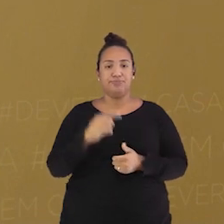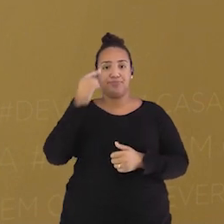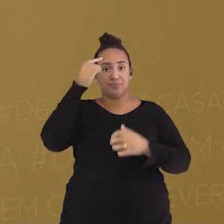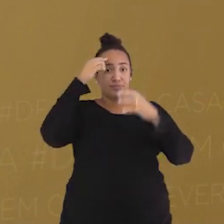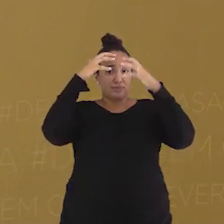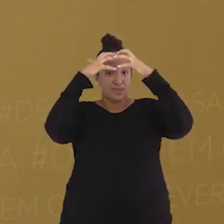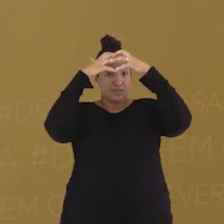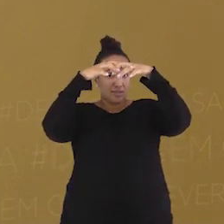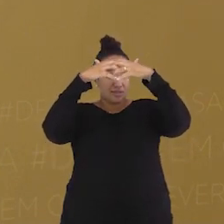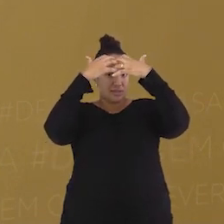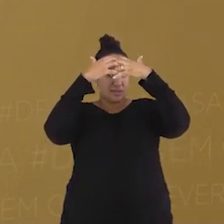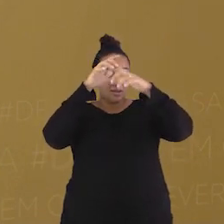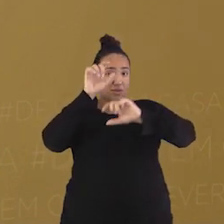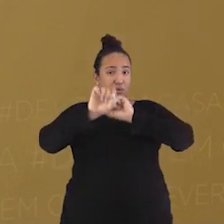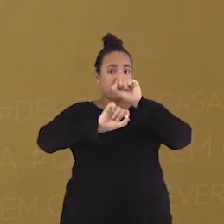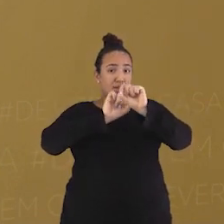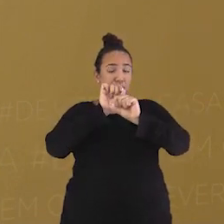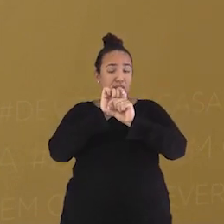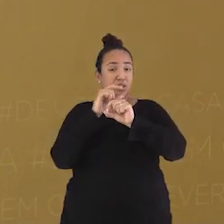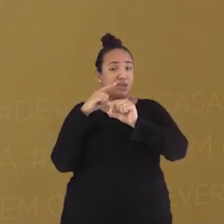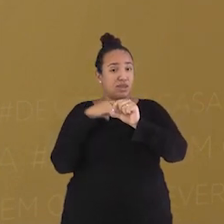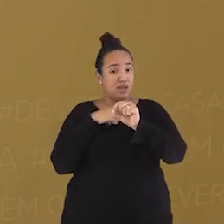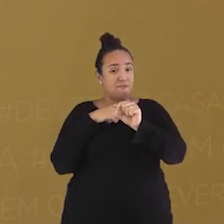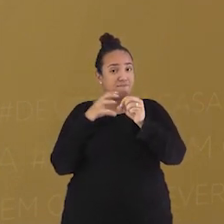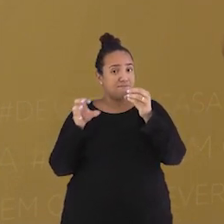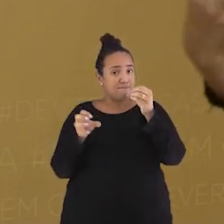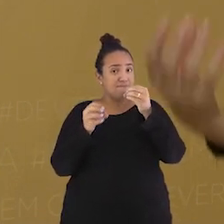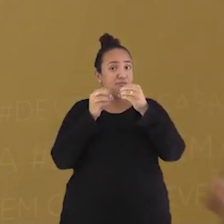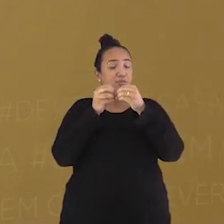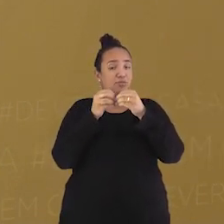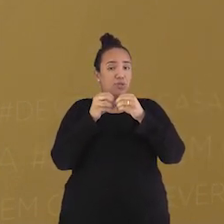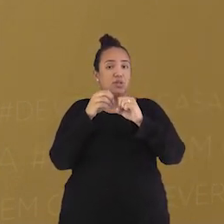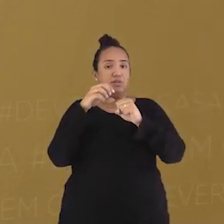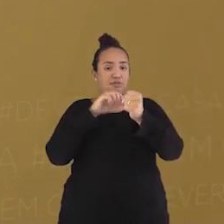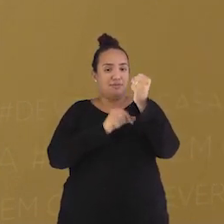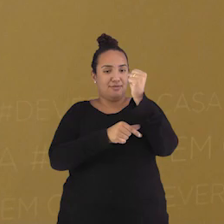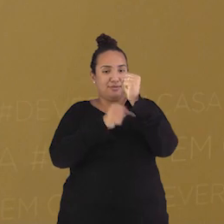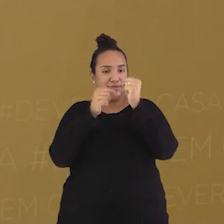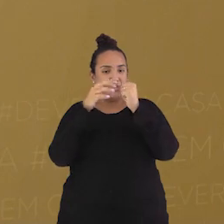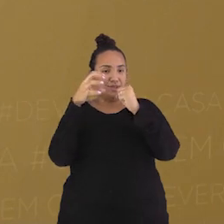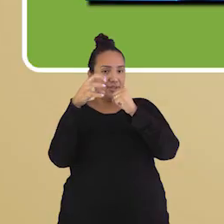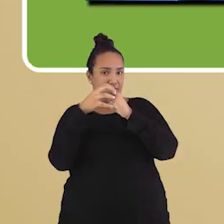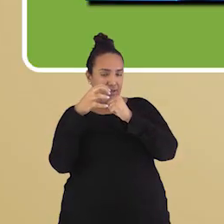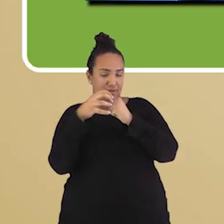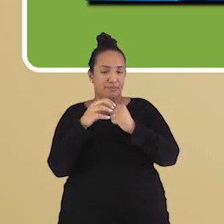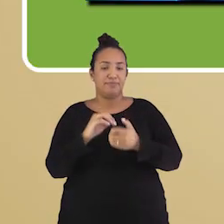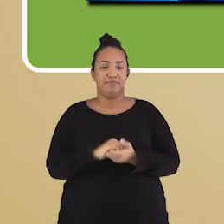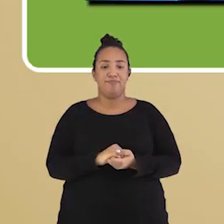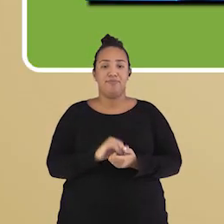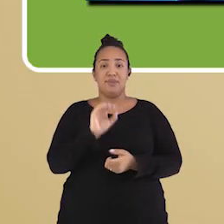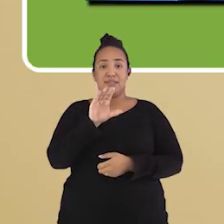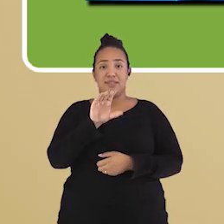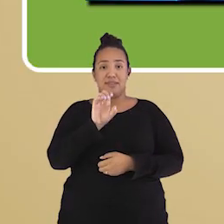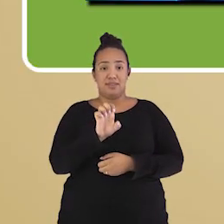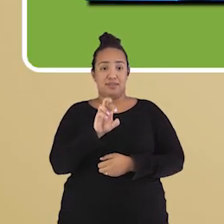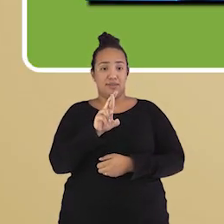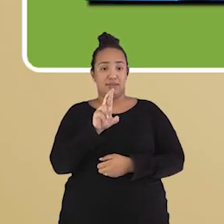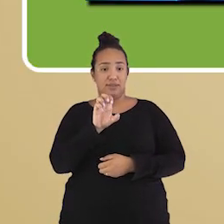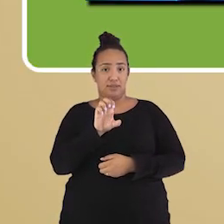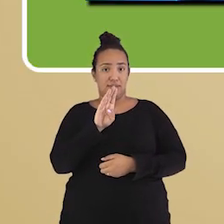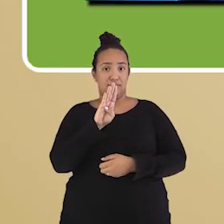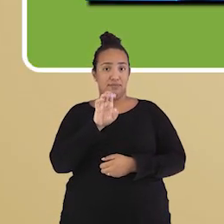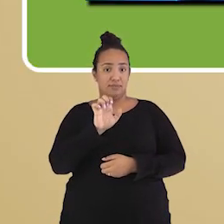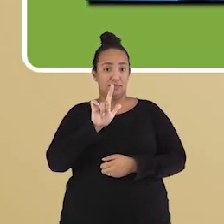é apenas uma parte do encéfalo, que é composto também pelo cerebelo e pelo bulbo. O cerebelo se